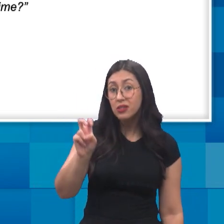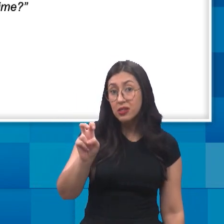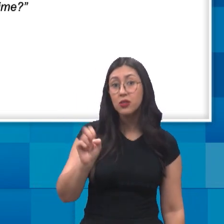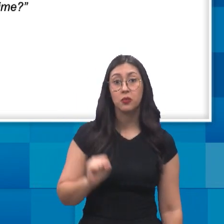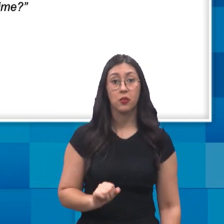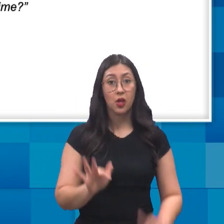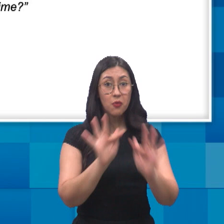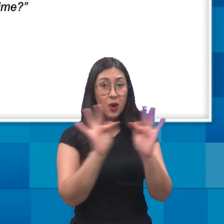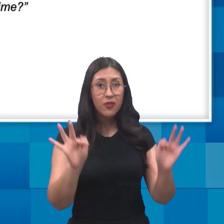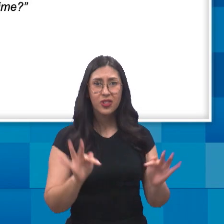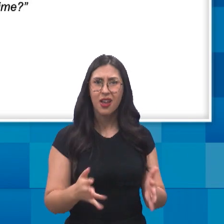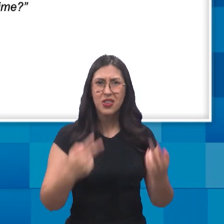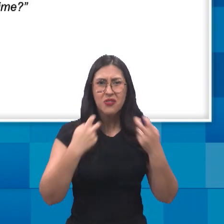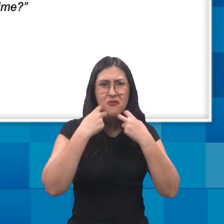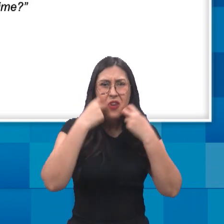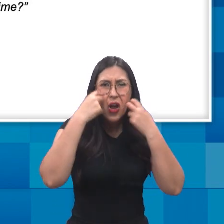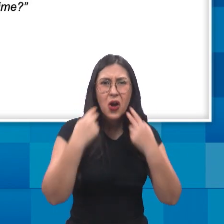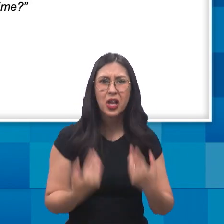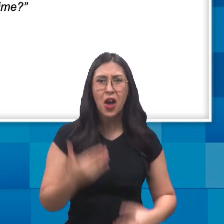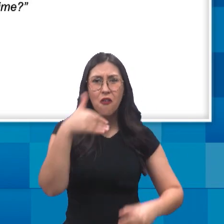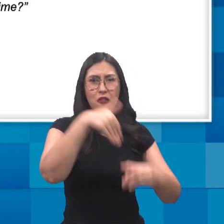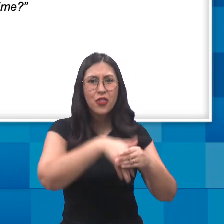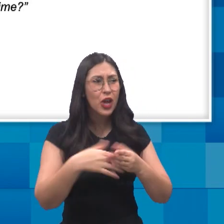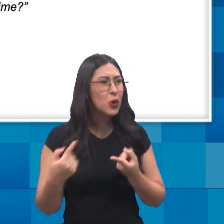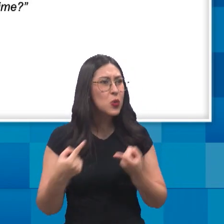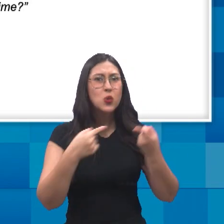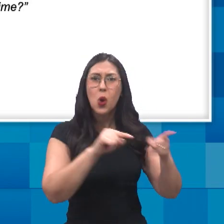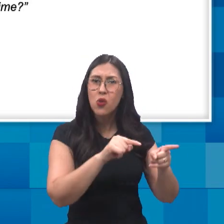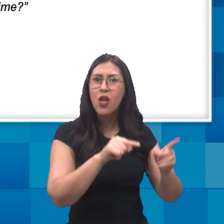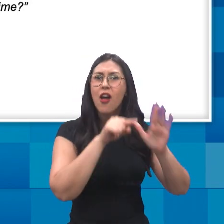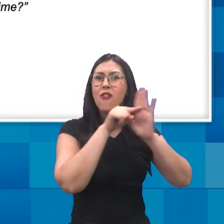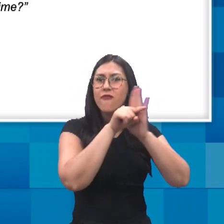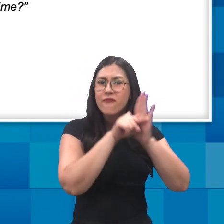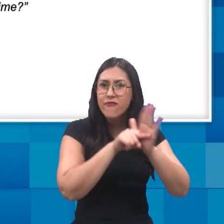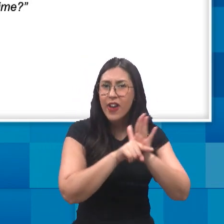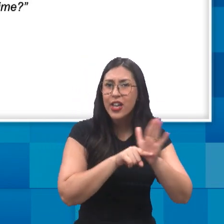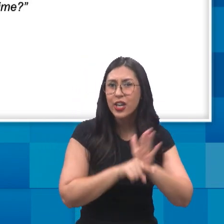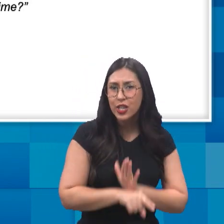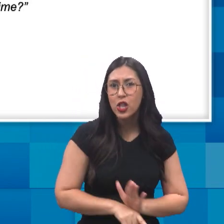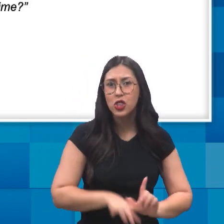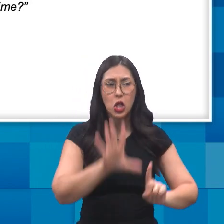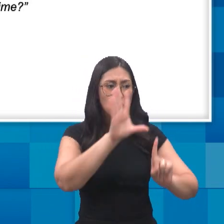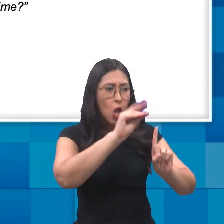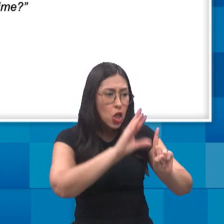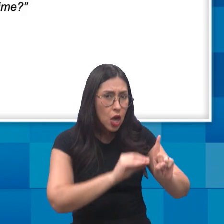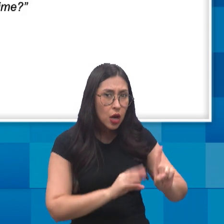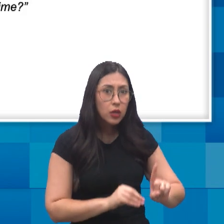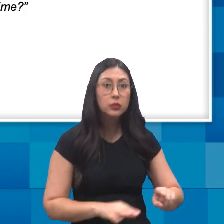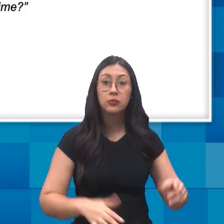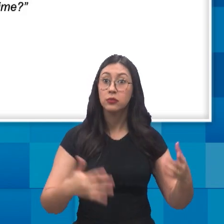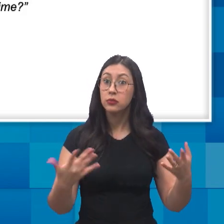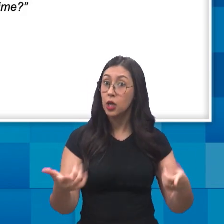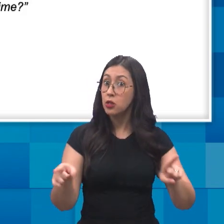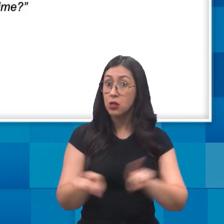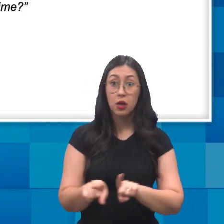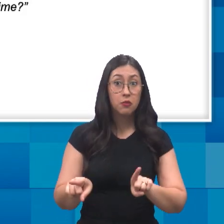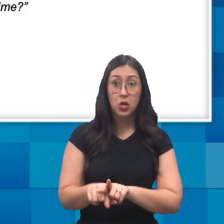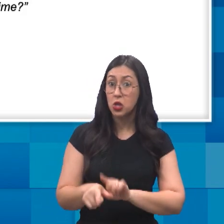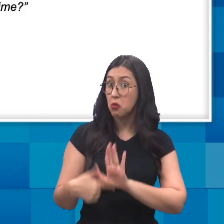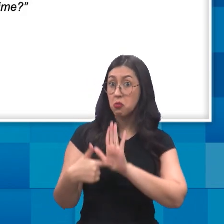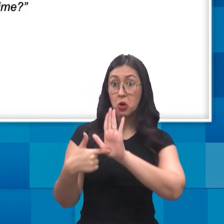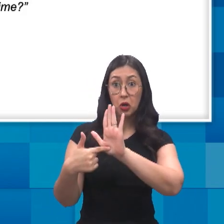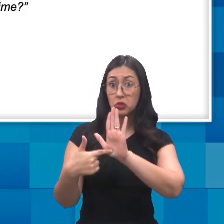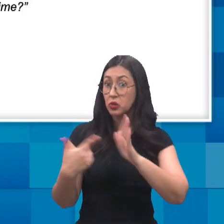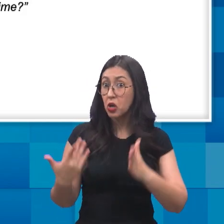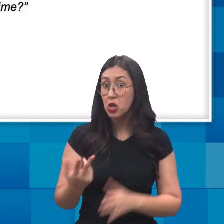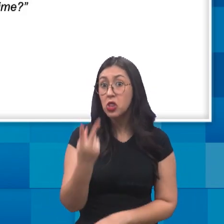frase, vergonha, votaram contra a investigação de violação sexual. Portanto, no comentário também não se menciona que são 2 crianças, o